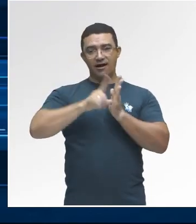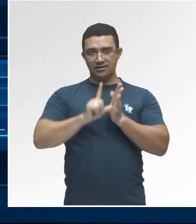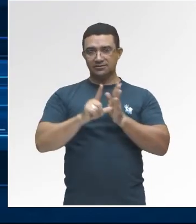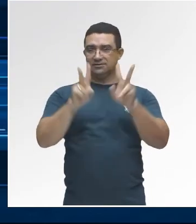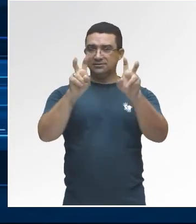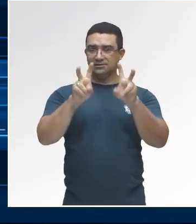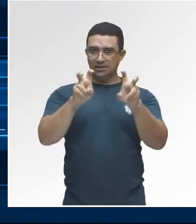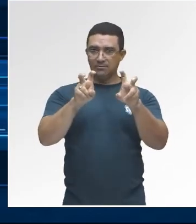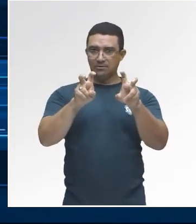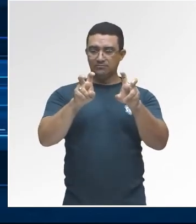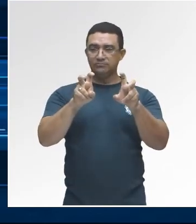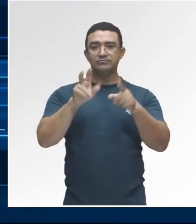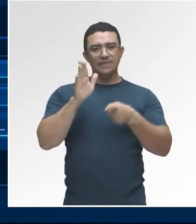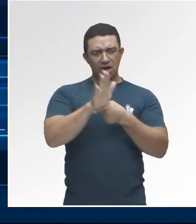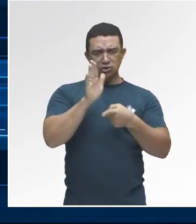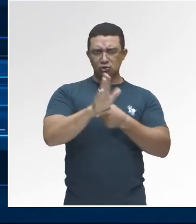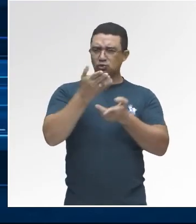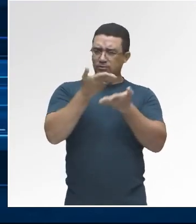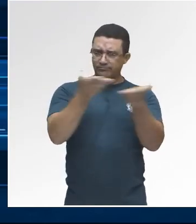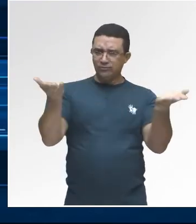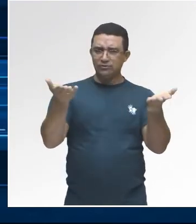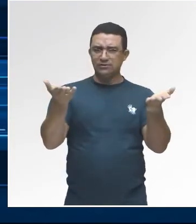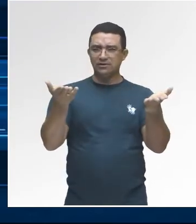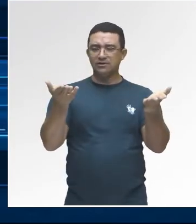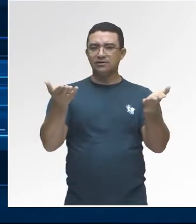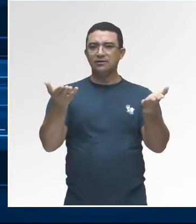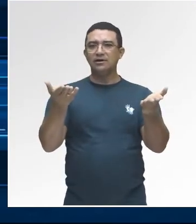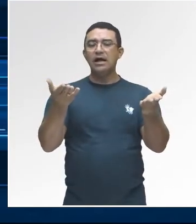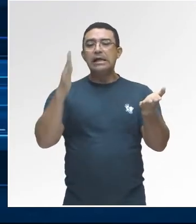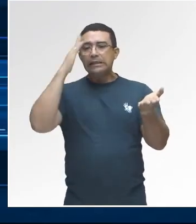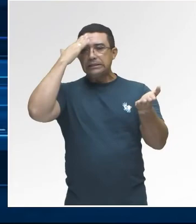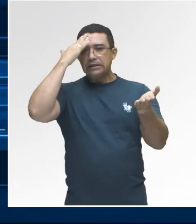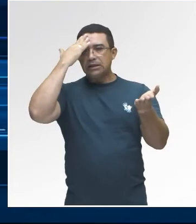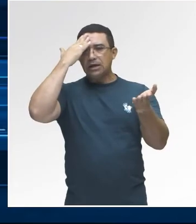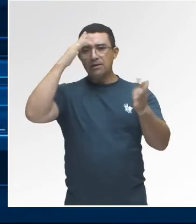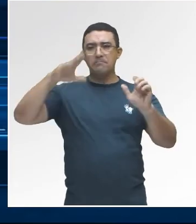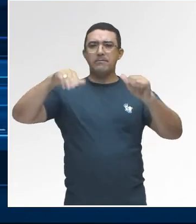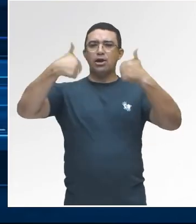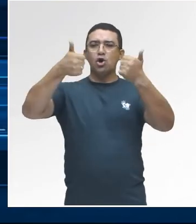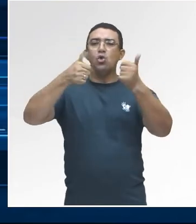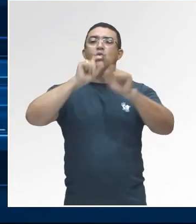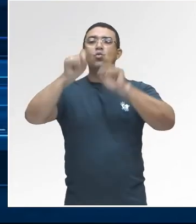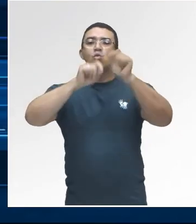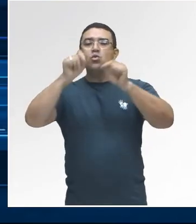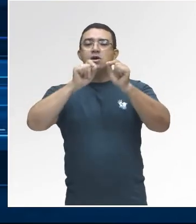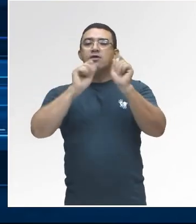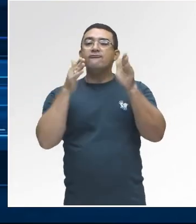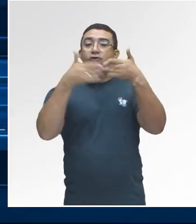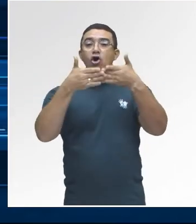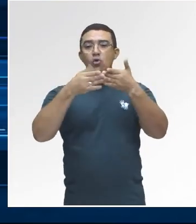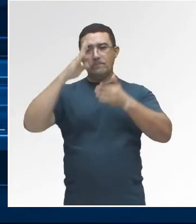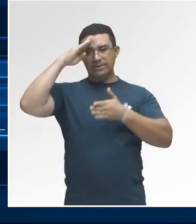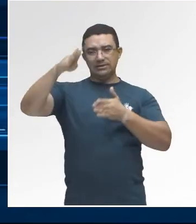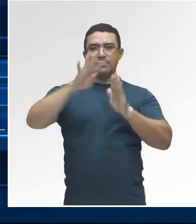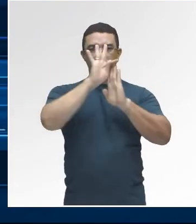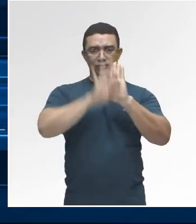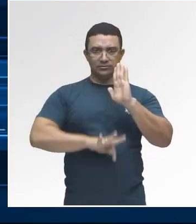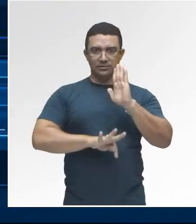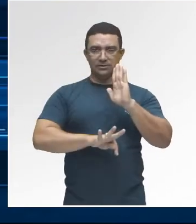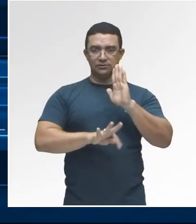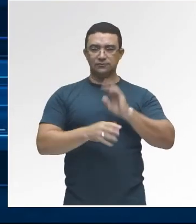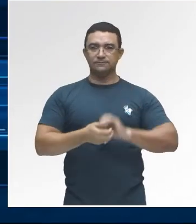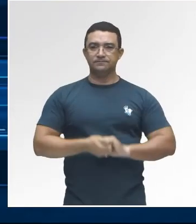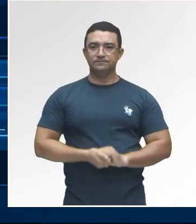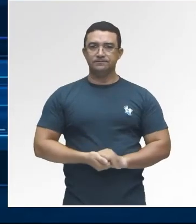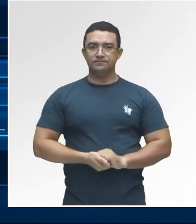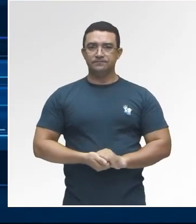que ajuda você também a compreender sobre o que aquele texto quer falar para você. Então, vamos dar uma olhadinha aqui no texto